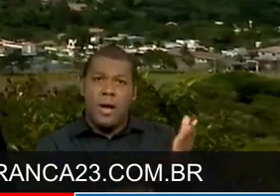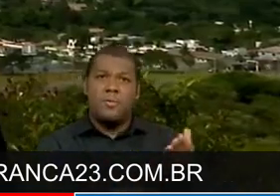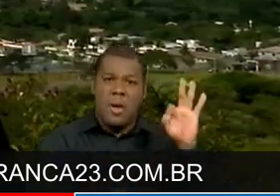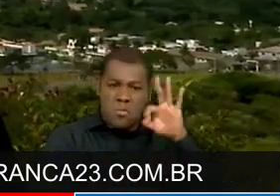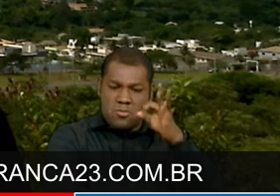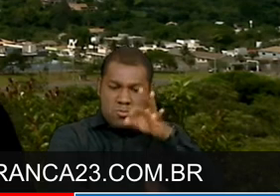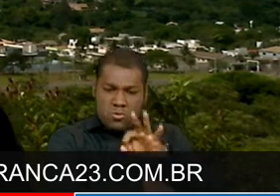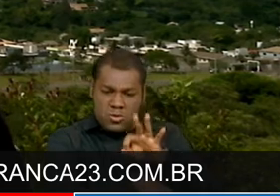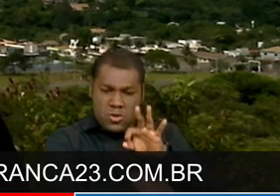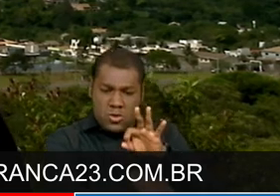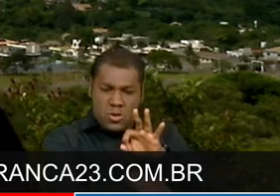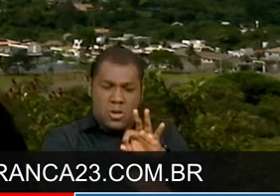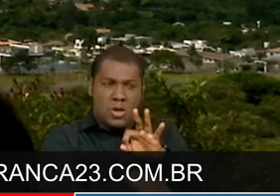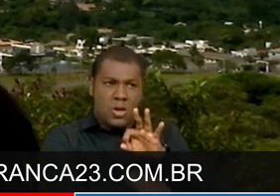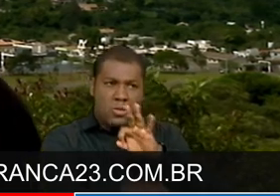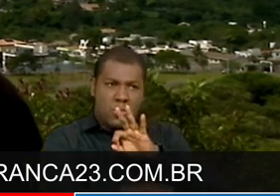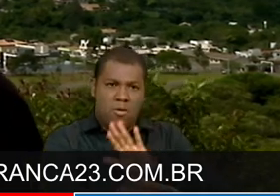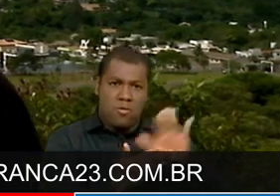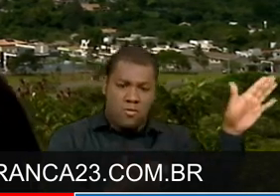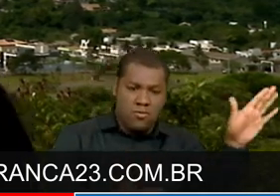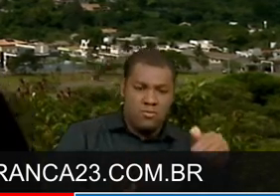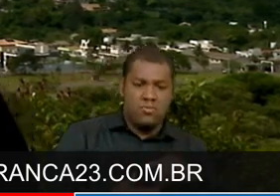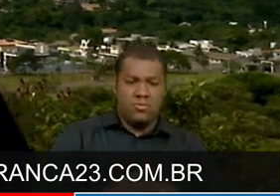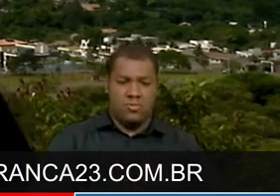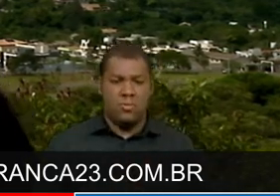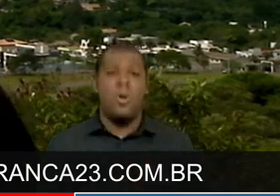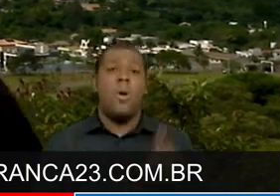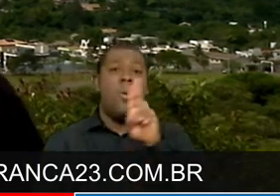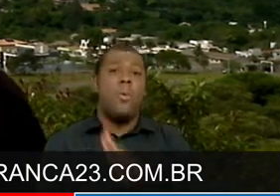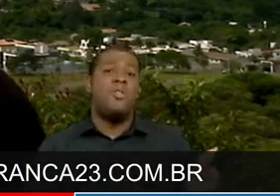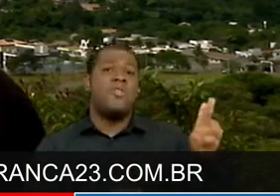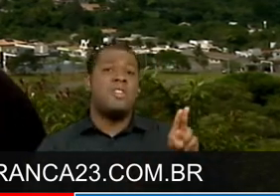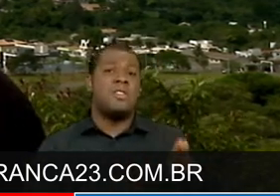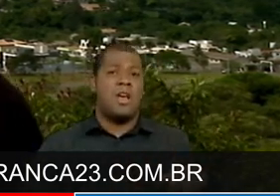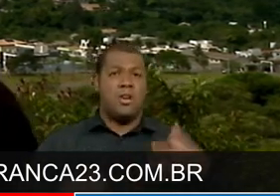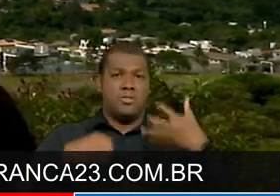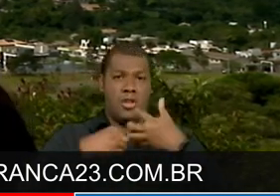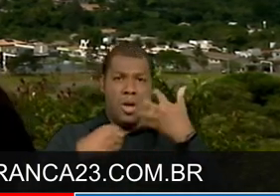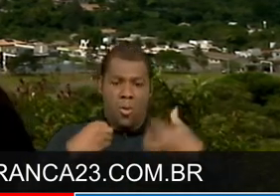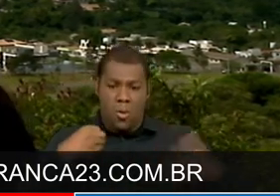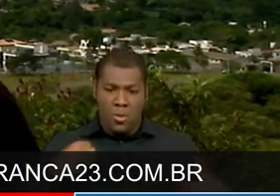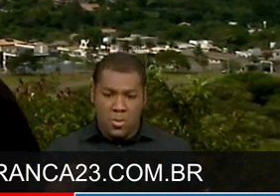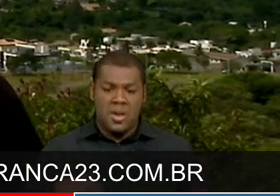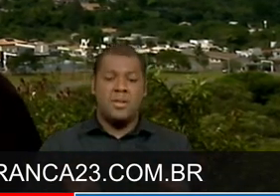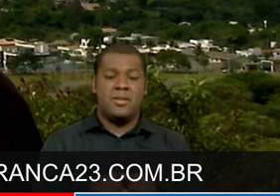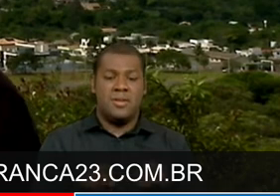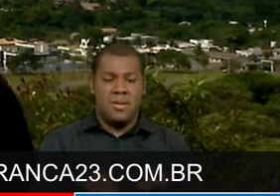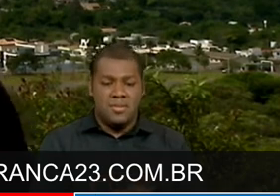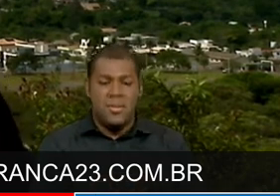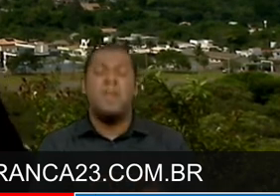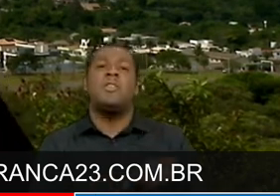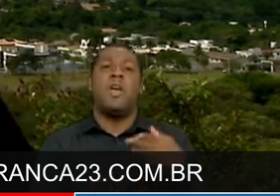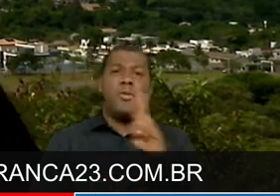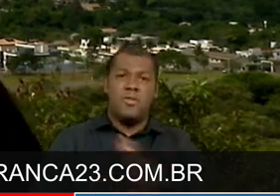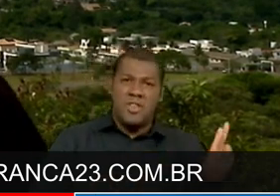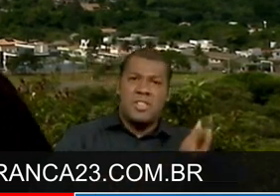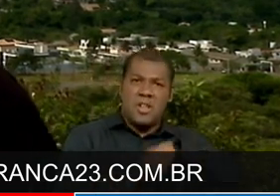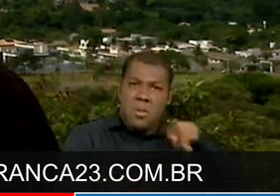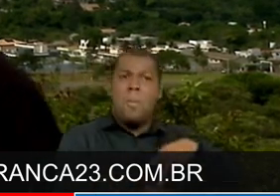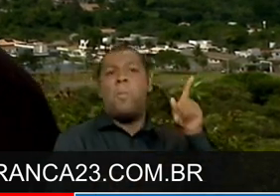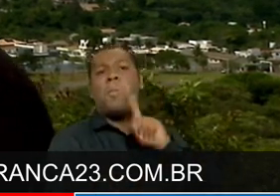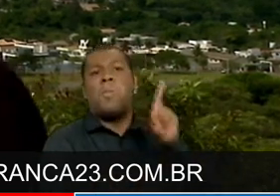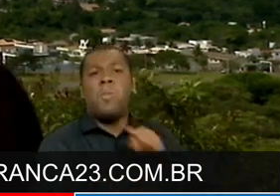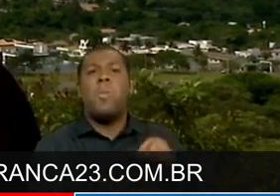muito bem estruturada, várias pesquisas, né? Da Universidade de Ouro Preto, da Universidade de Michigan, que mostram muito